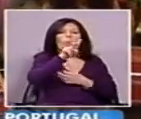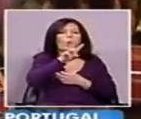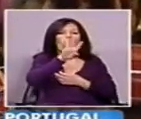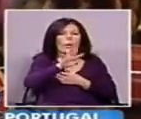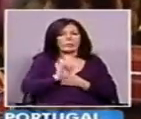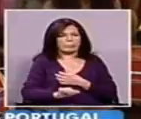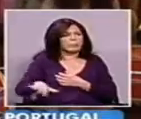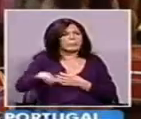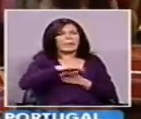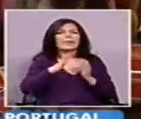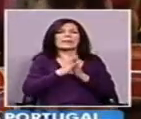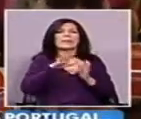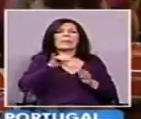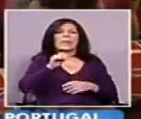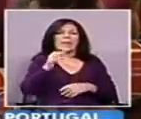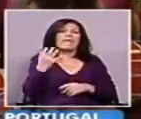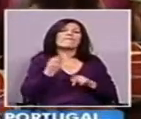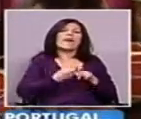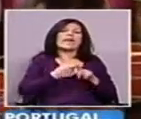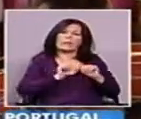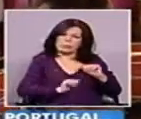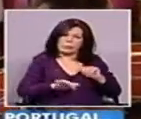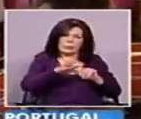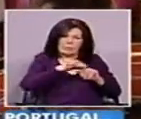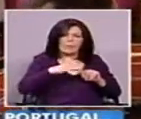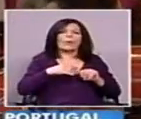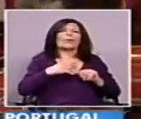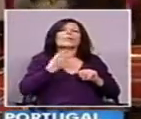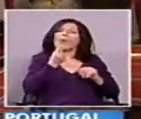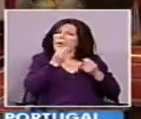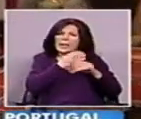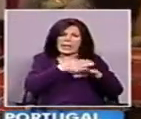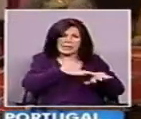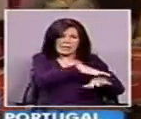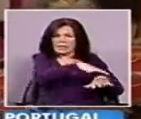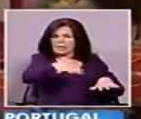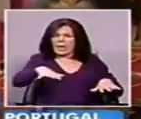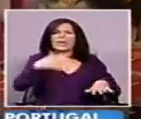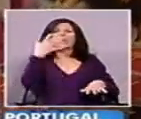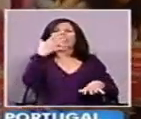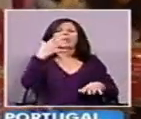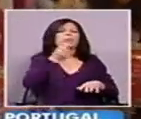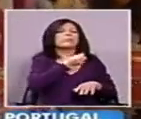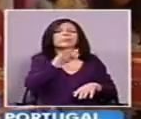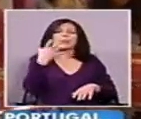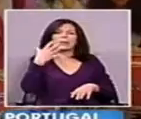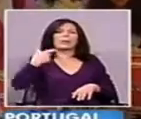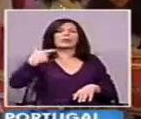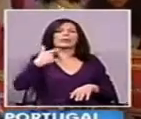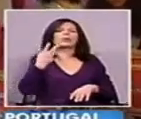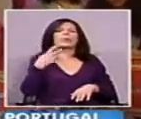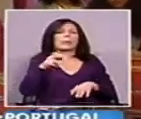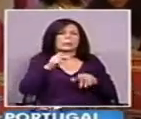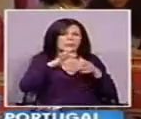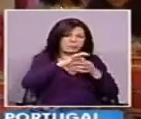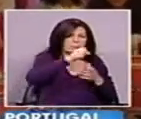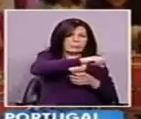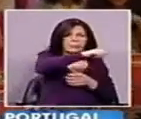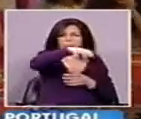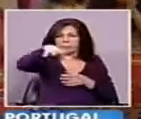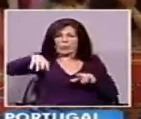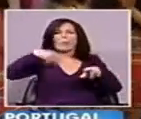aqui do Conselho de Santa Maria da Feira. Eram muitas crianças, eram 5 turmas, eram logo os grupos